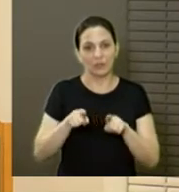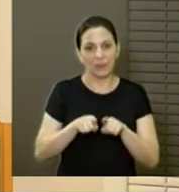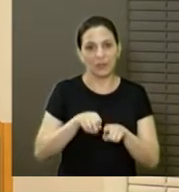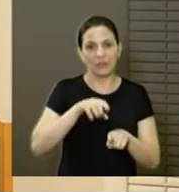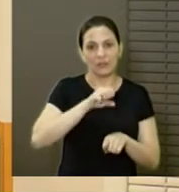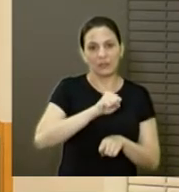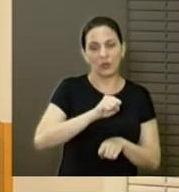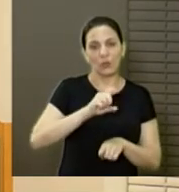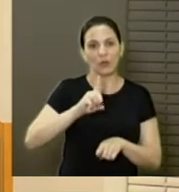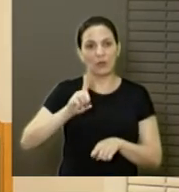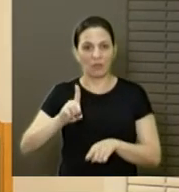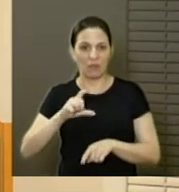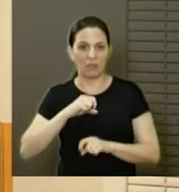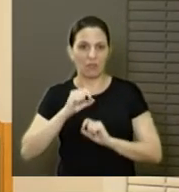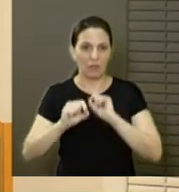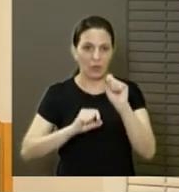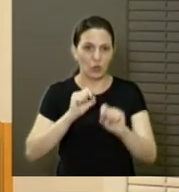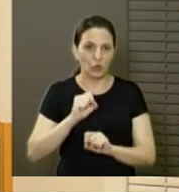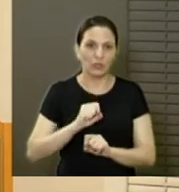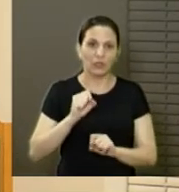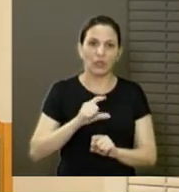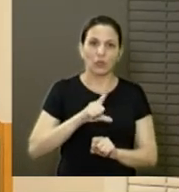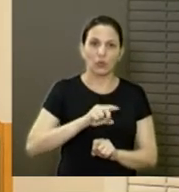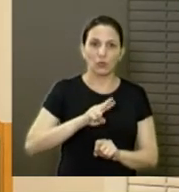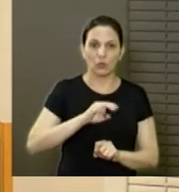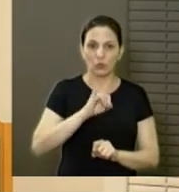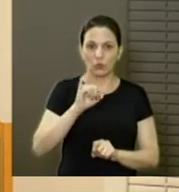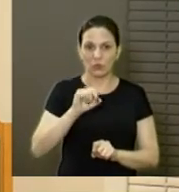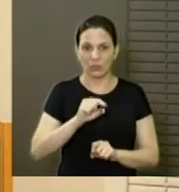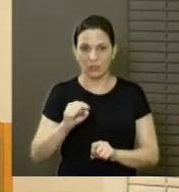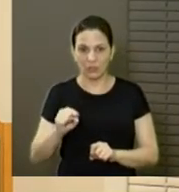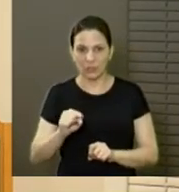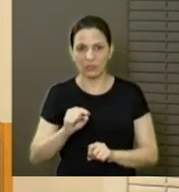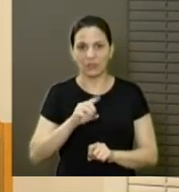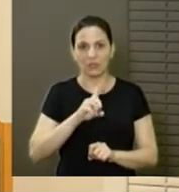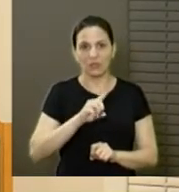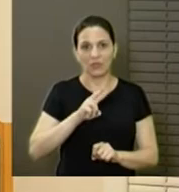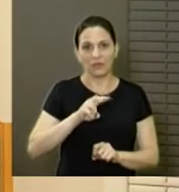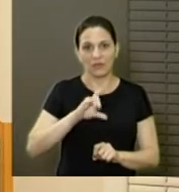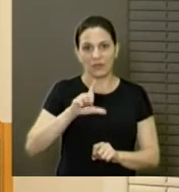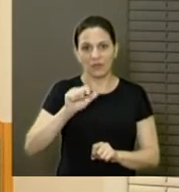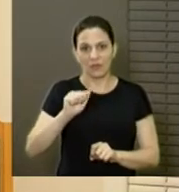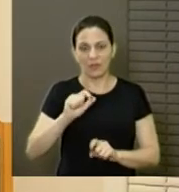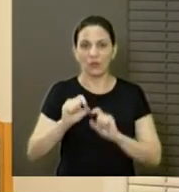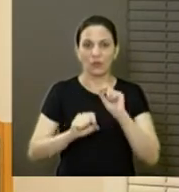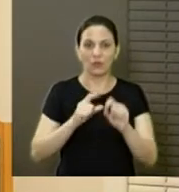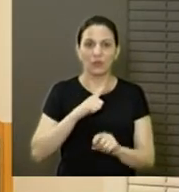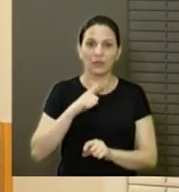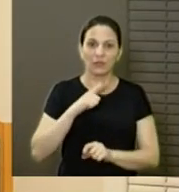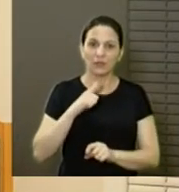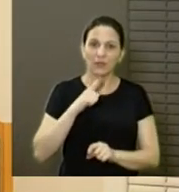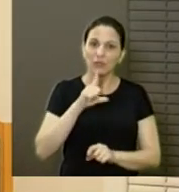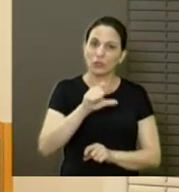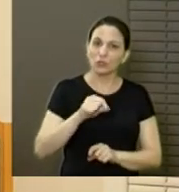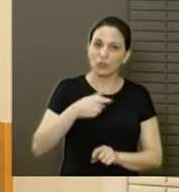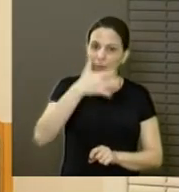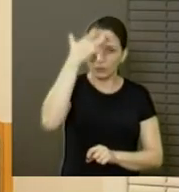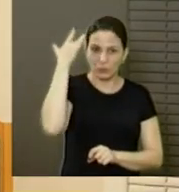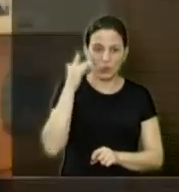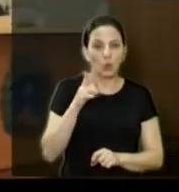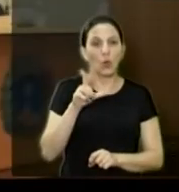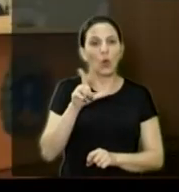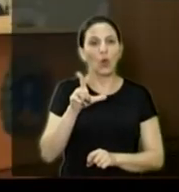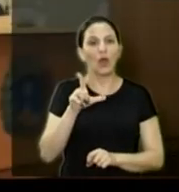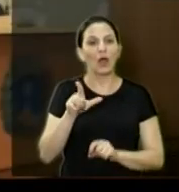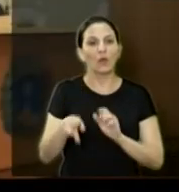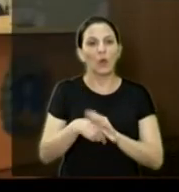Próximas cinco fotos, visita de Luiz Felipe Dávila à Câmara Municipal. De olho nas prévias para a escolha do candidato Tucano ao